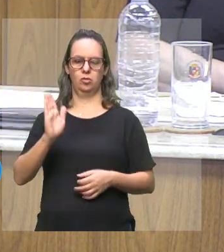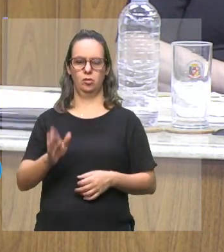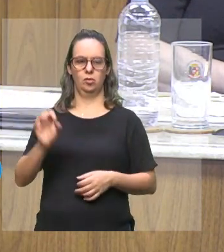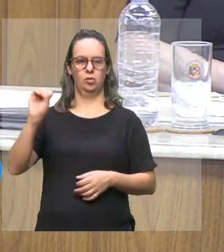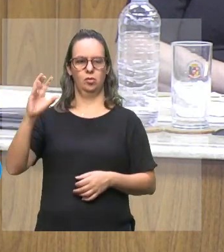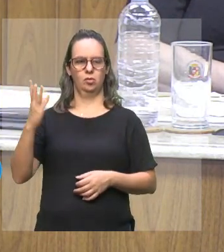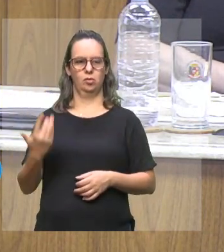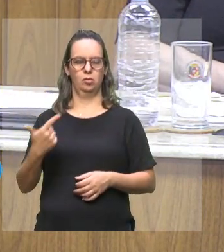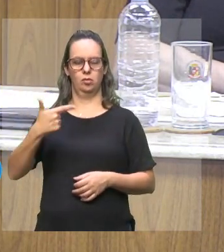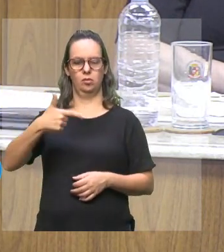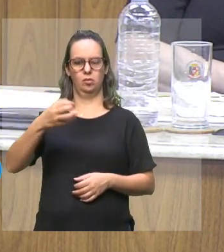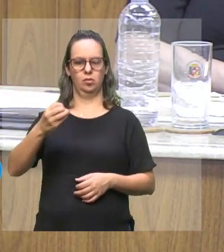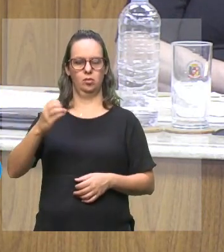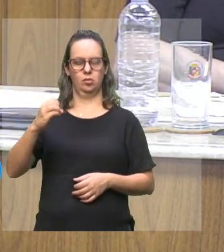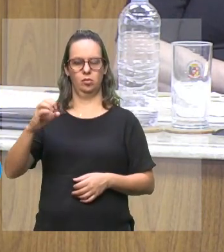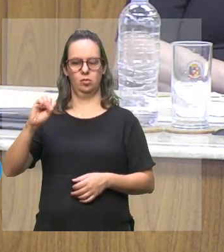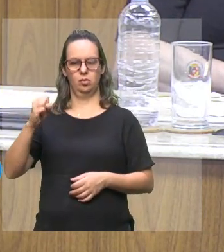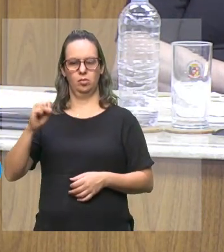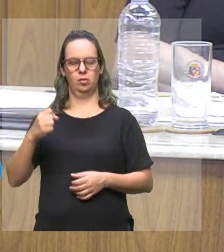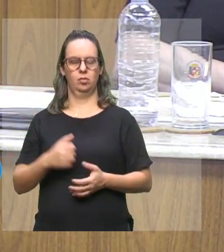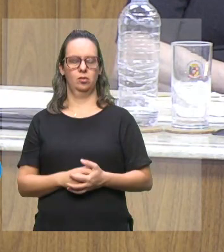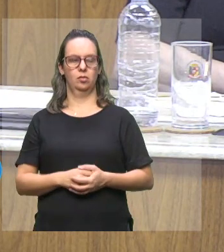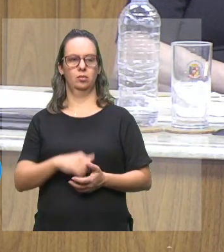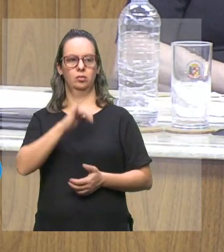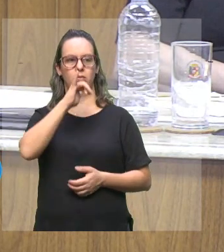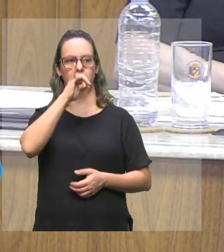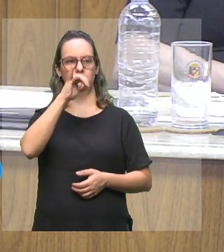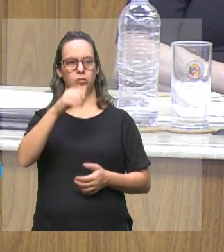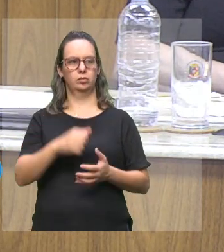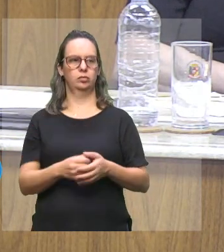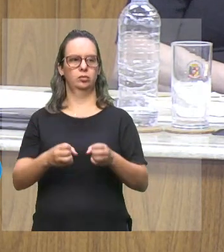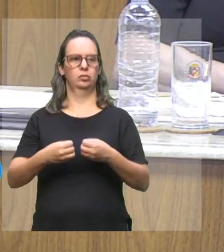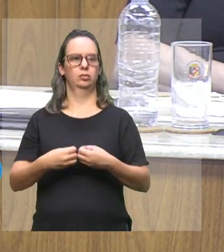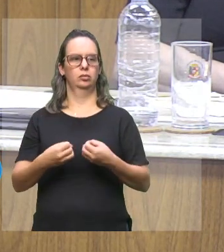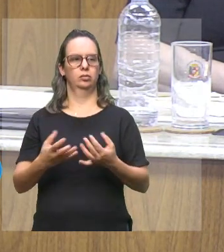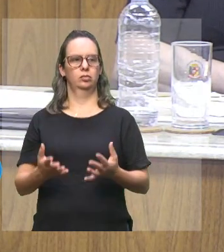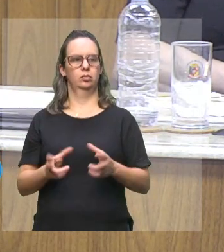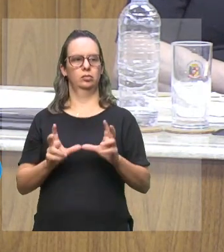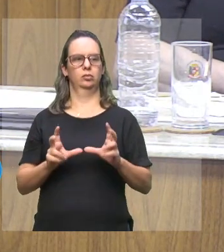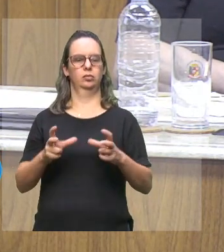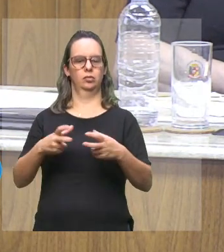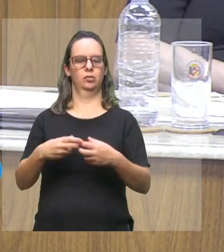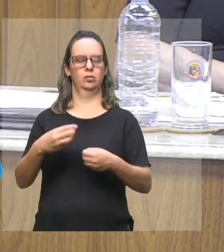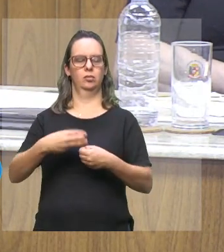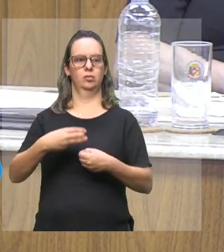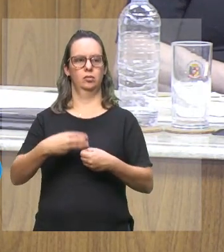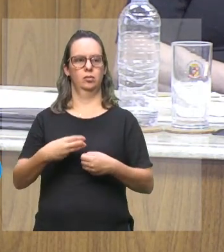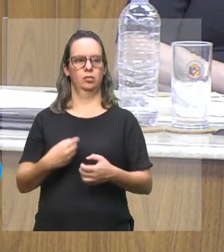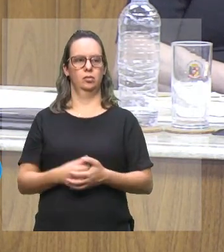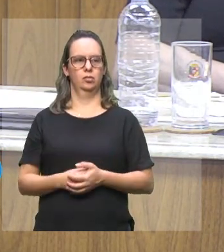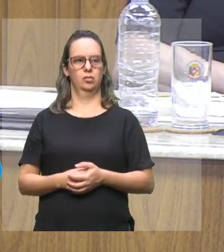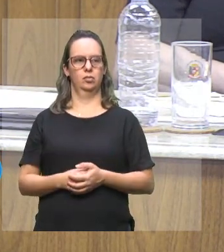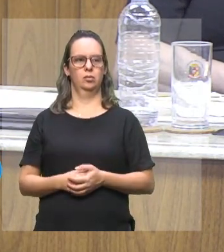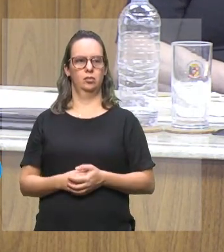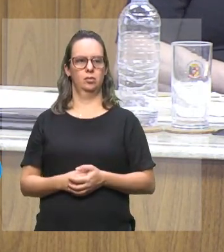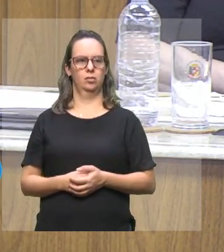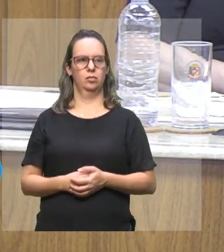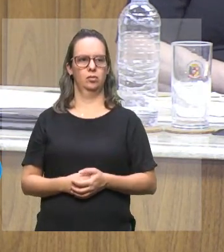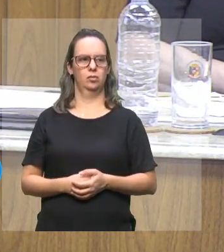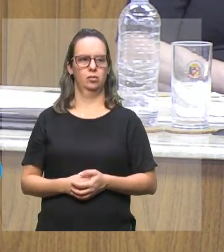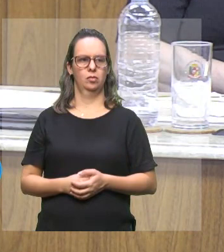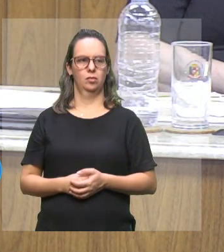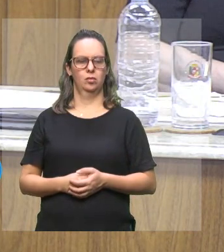de 2008. Dispõe sobre despesas no âmbito das câmaras municipais. Vou ler de novo.